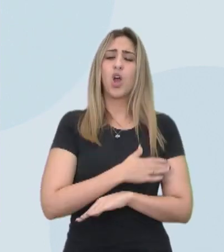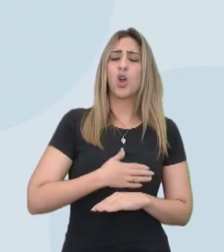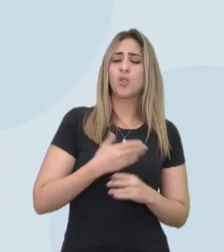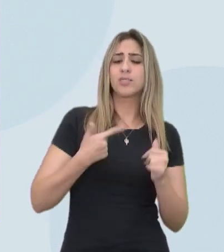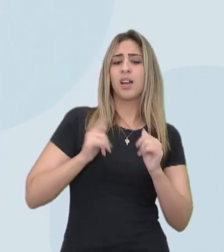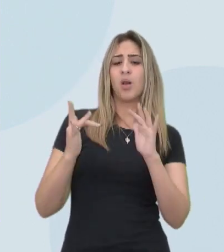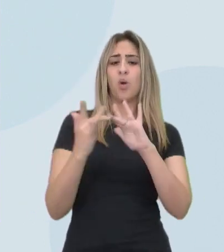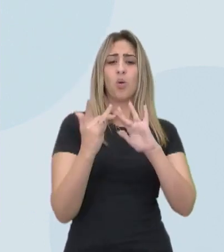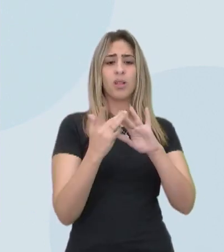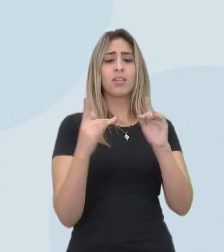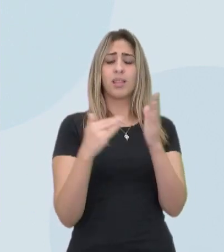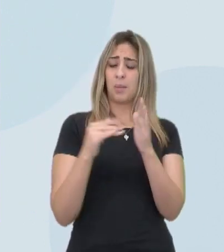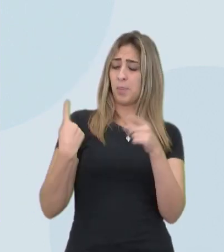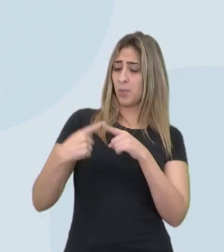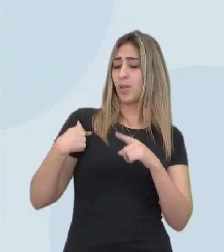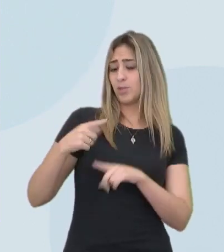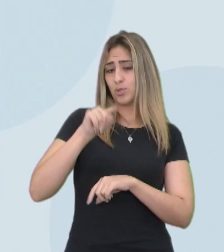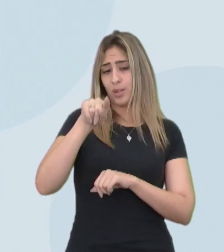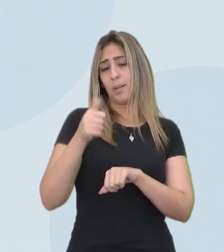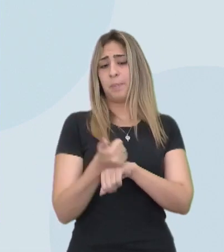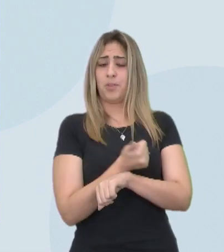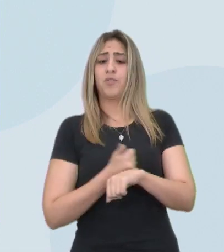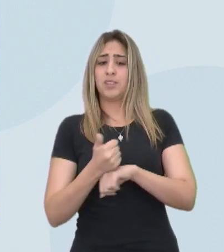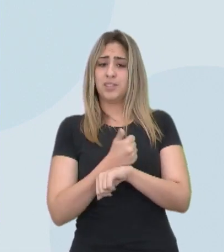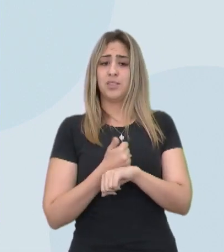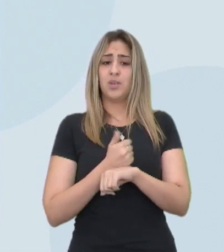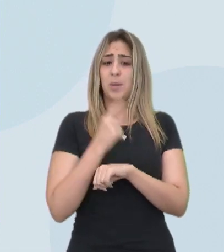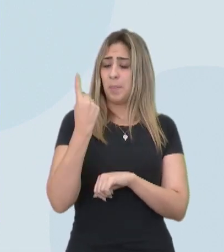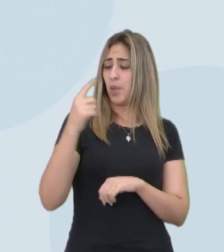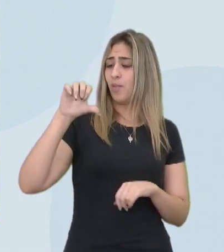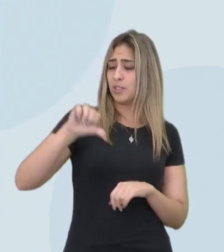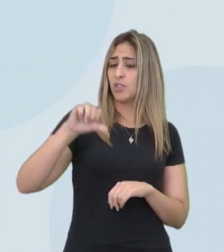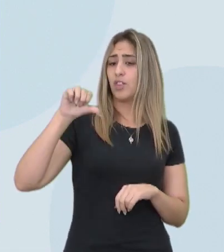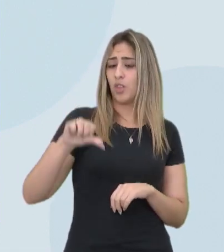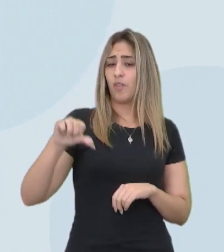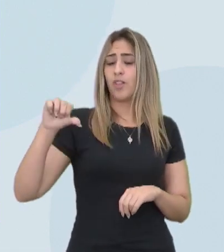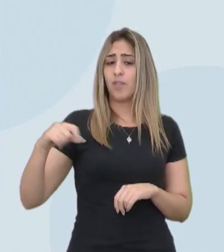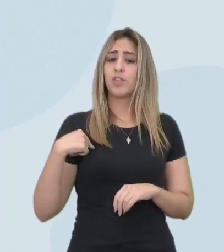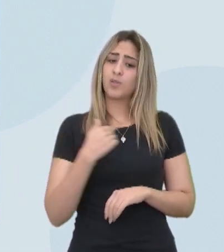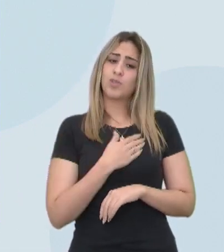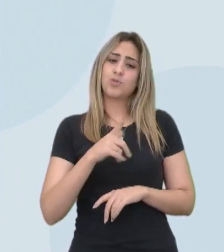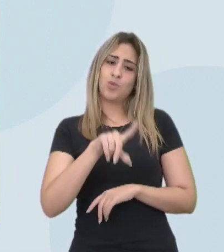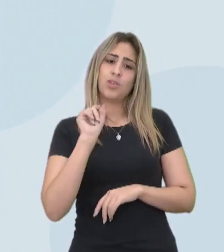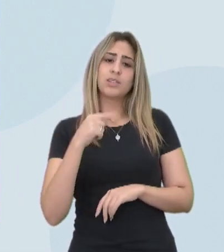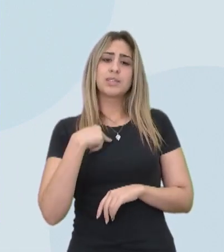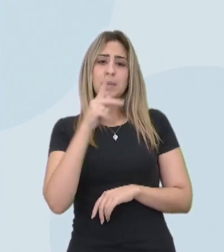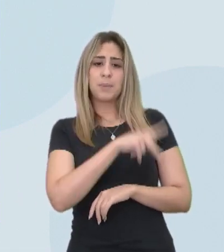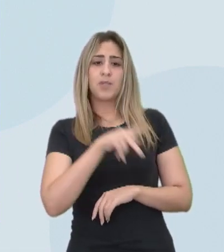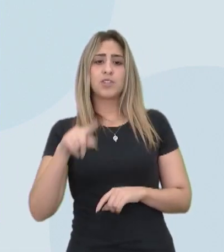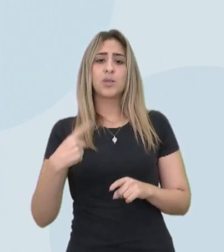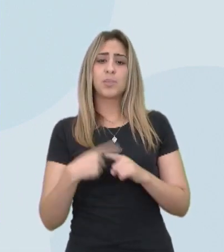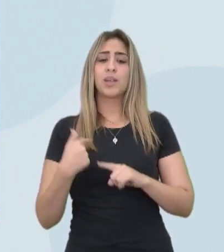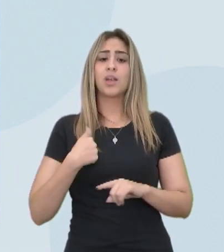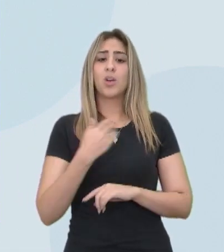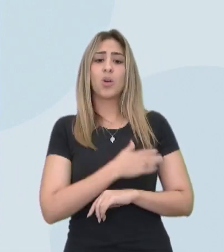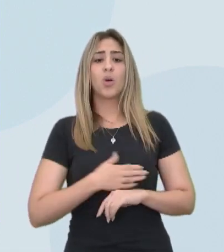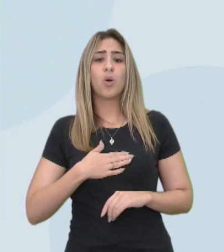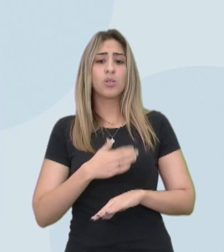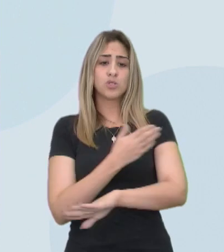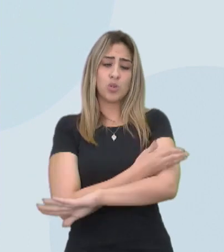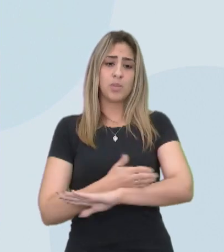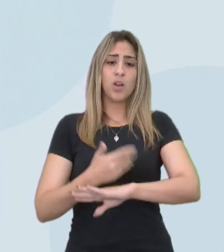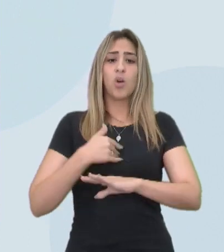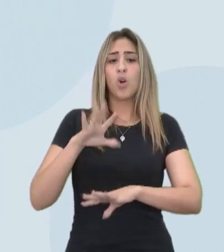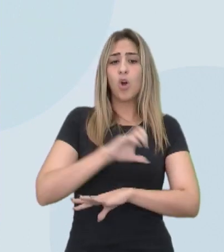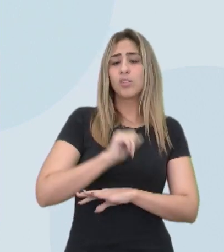estar em contato, até porque escolhi essa profissão. Lá em 1999 já escolhi ser professora porque eu gosto de conversar, eu gosto